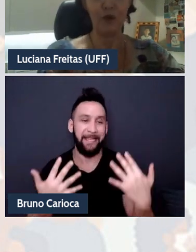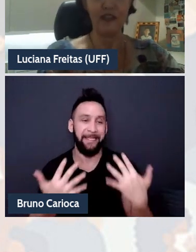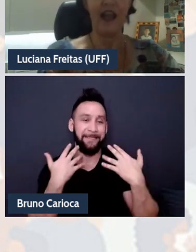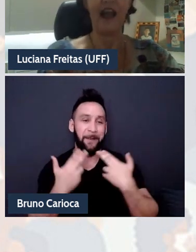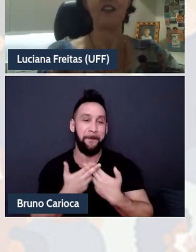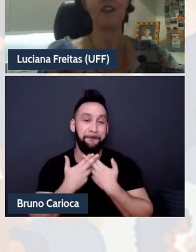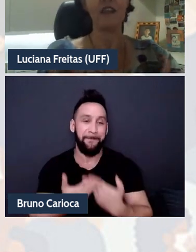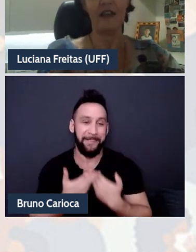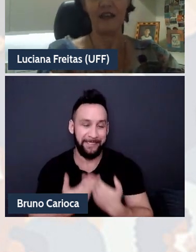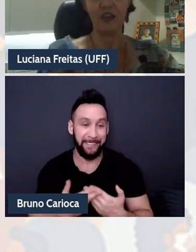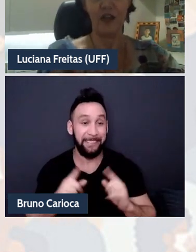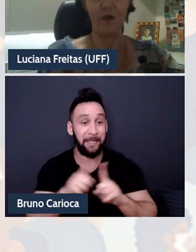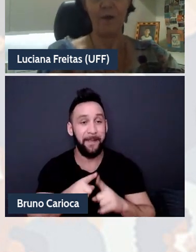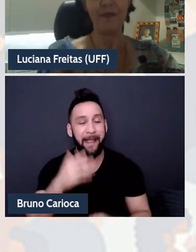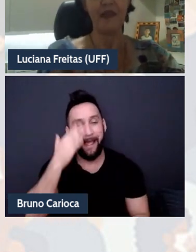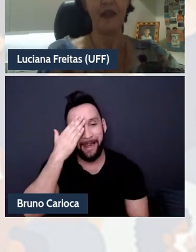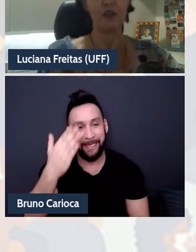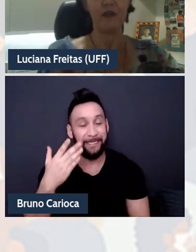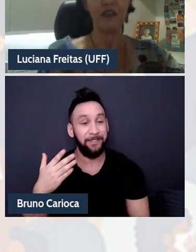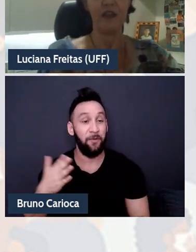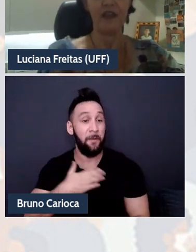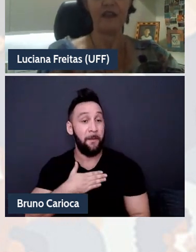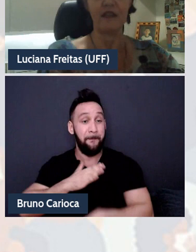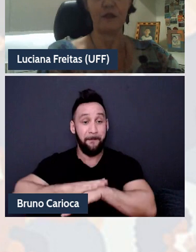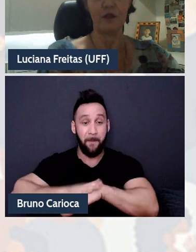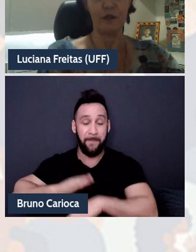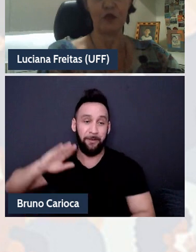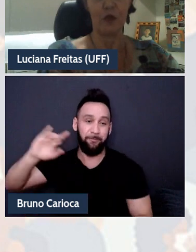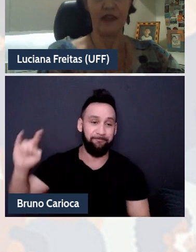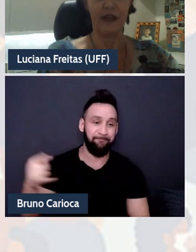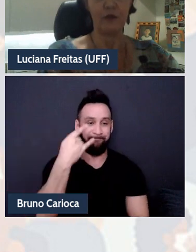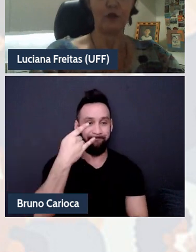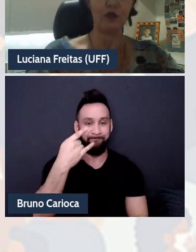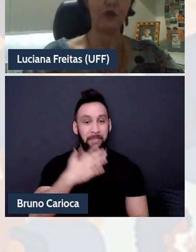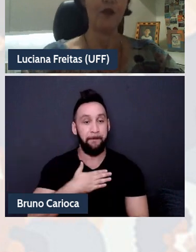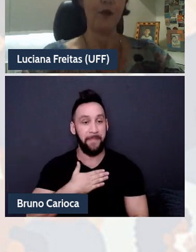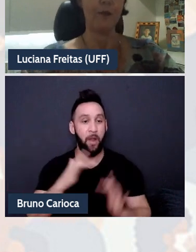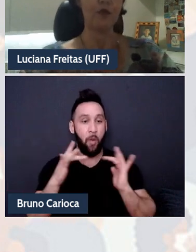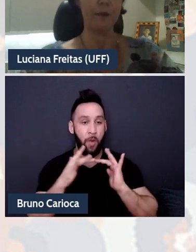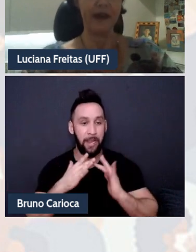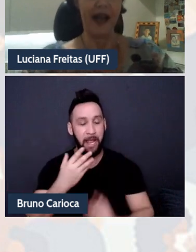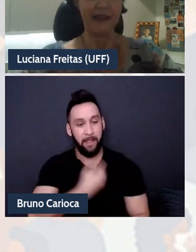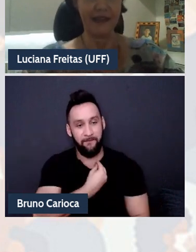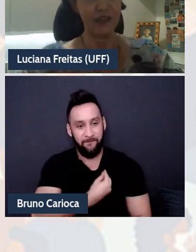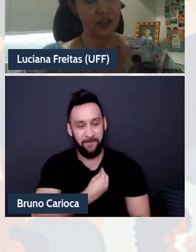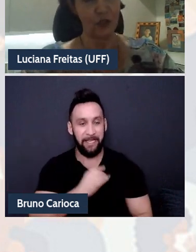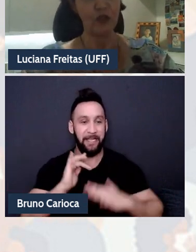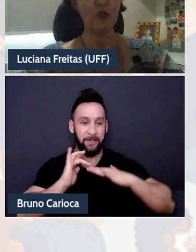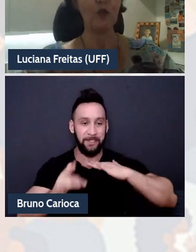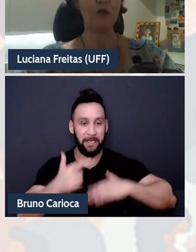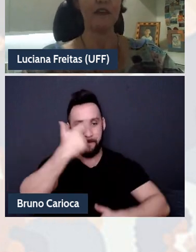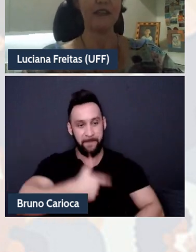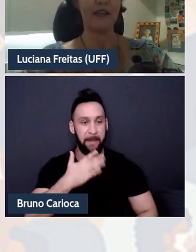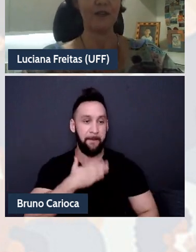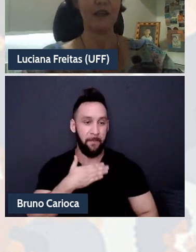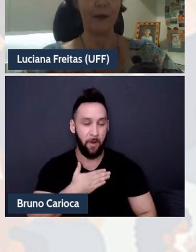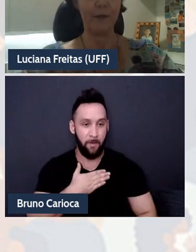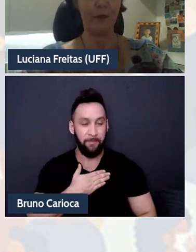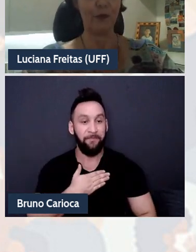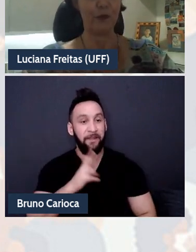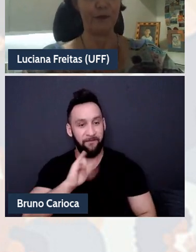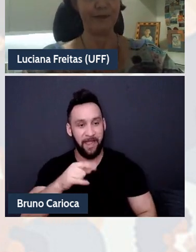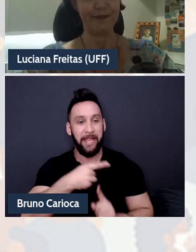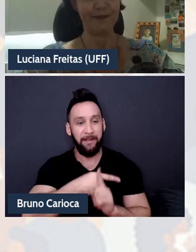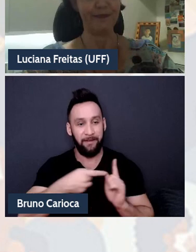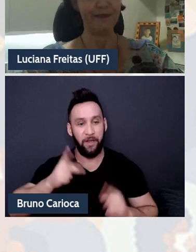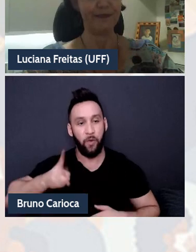a oportunidade, e aqui estão as minhas redes e os meus contatos. Muito obrigada, e a gente continua conversando daqui a